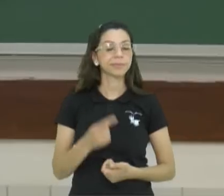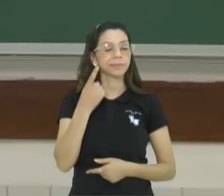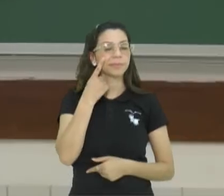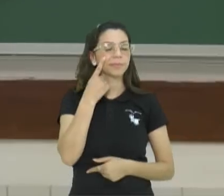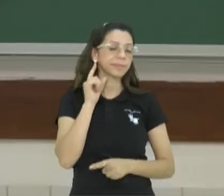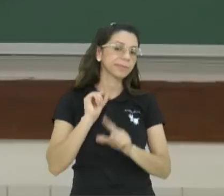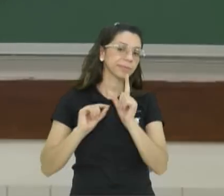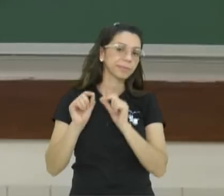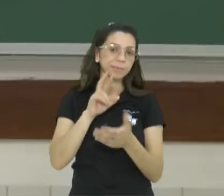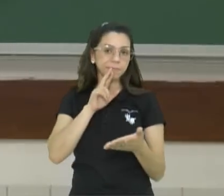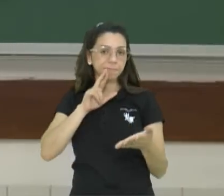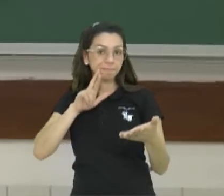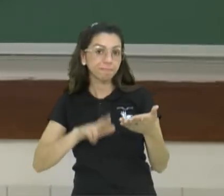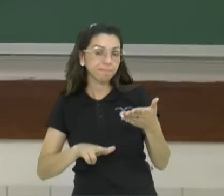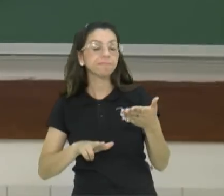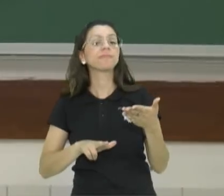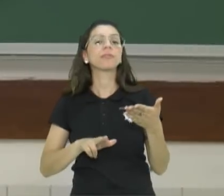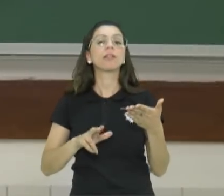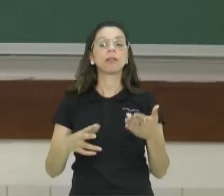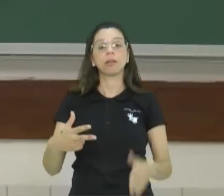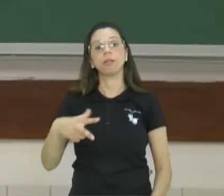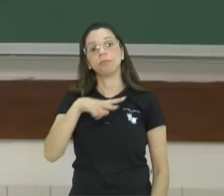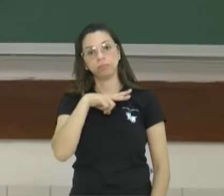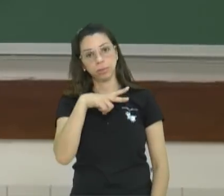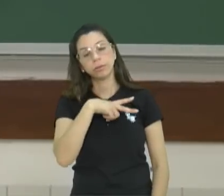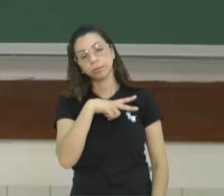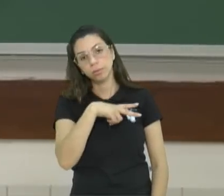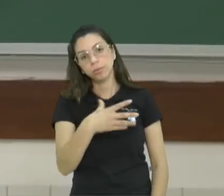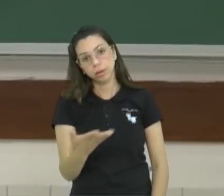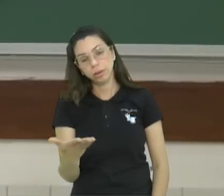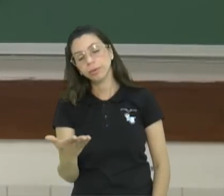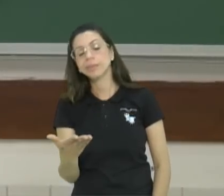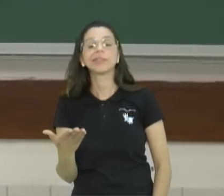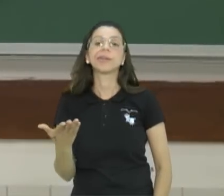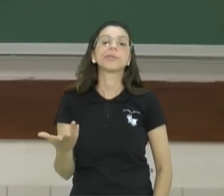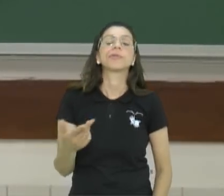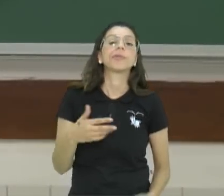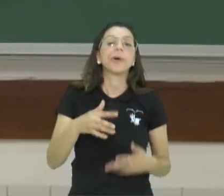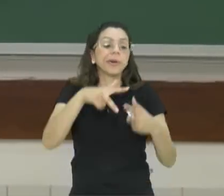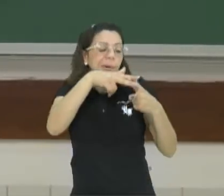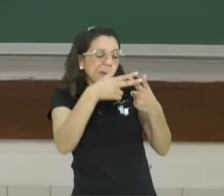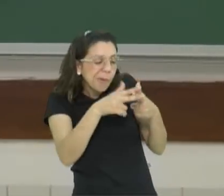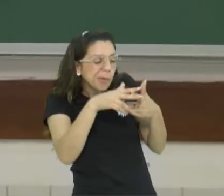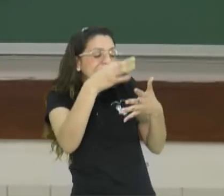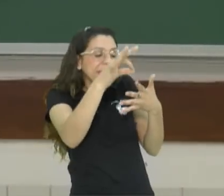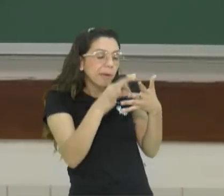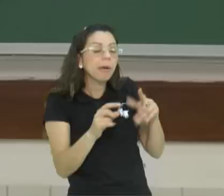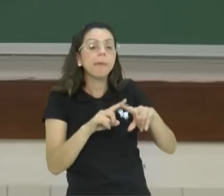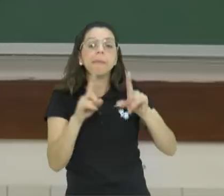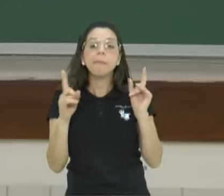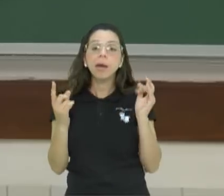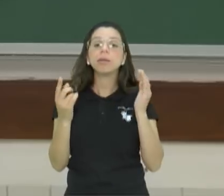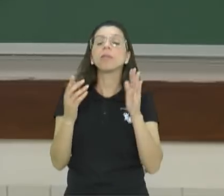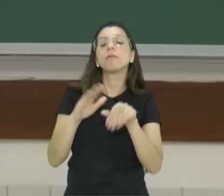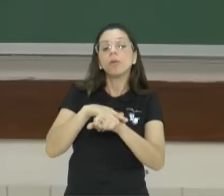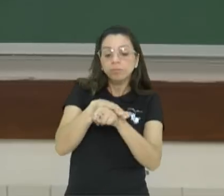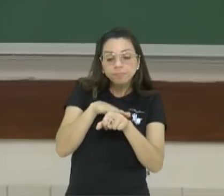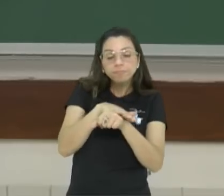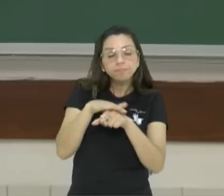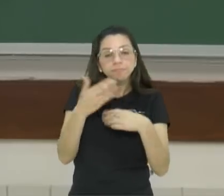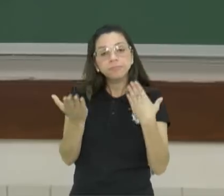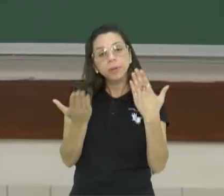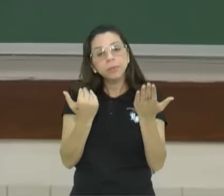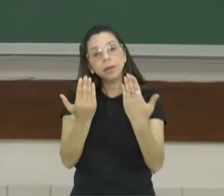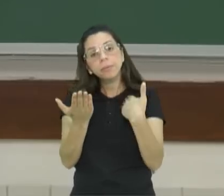Vejam só, essas respostas, elas são pessoais, claro. Então, eu não vou corrigi-las, mas vou comentar um pouquinho sobre ela,